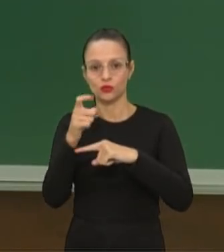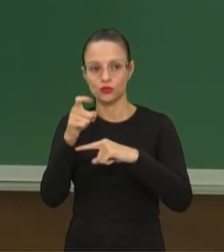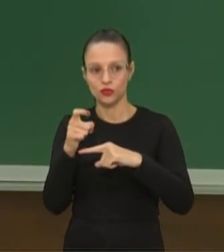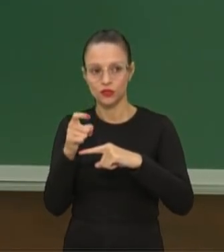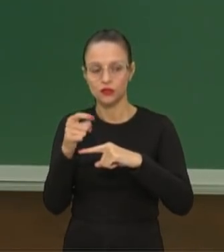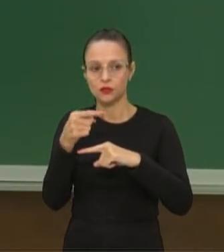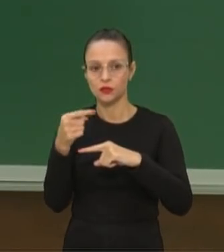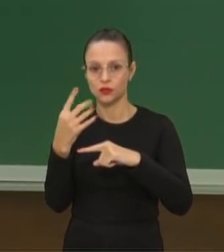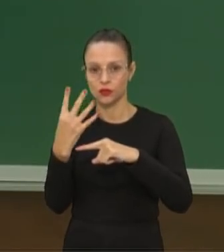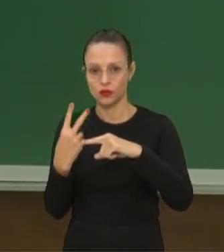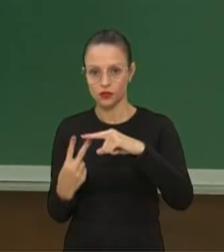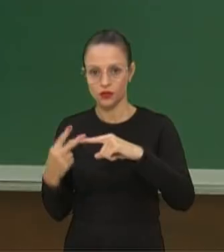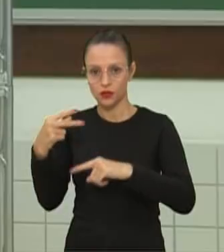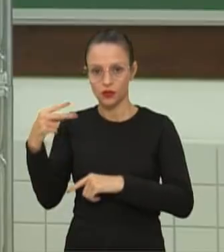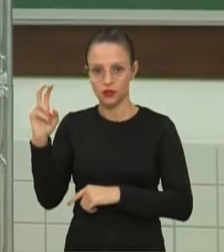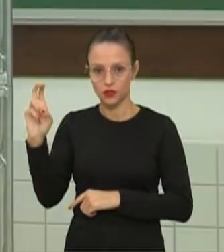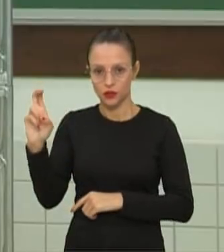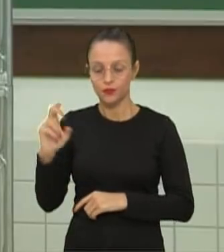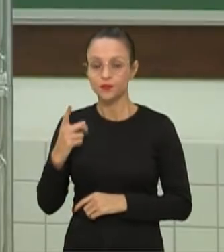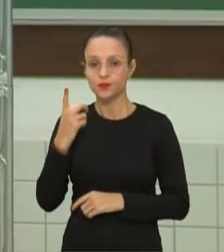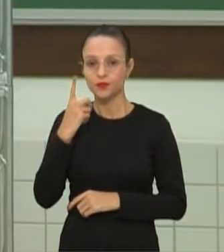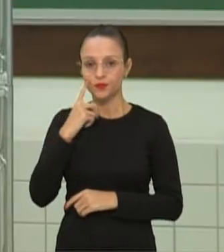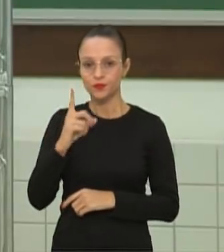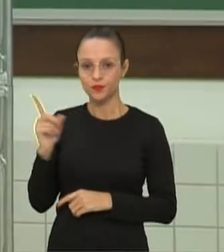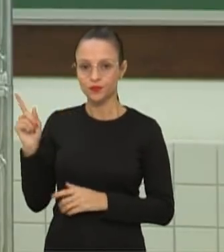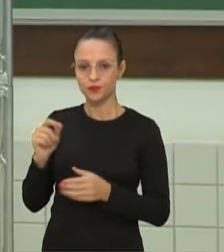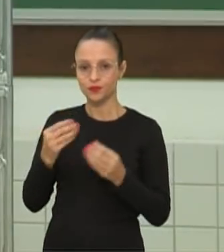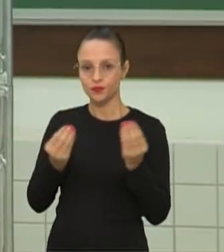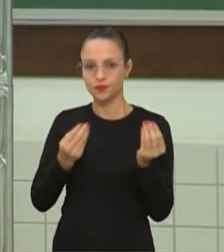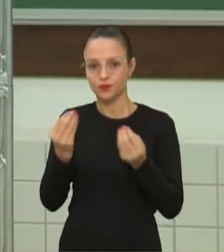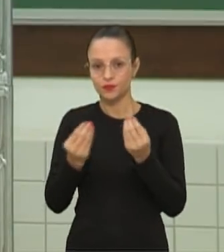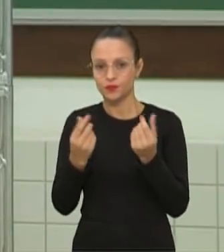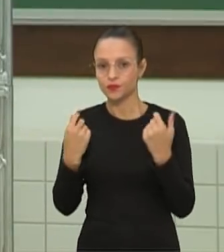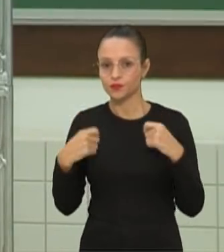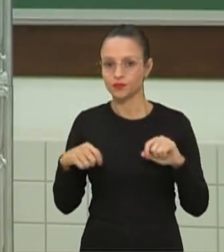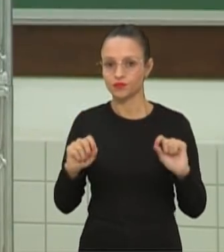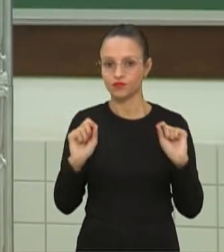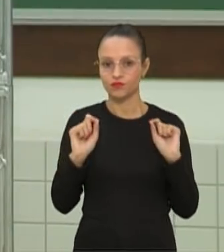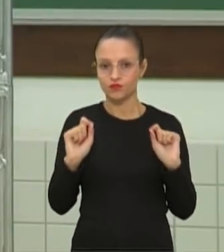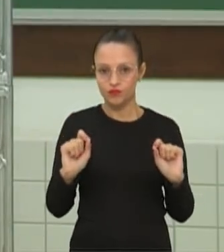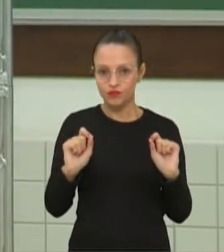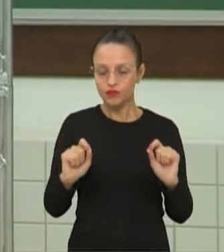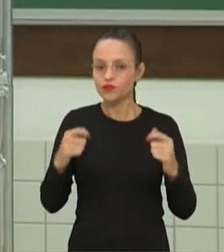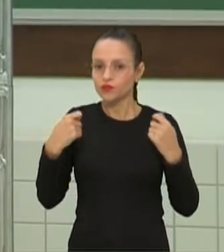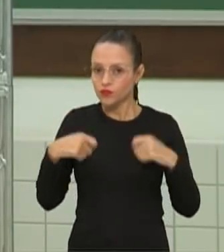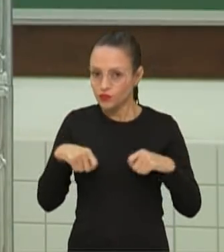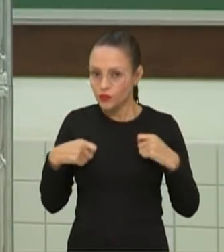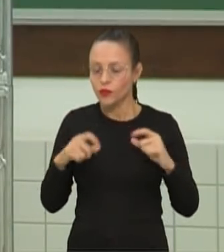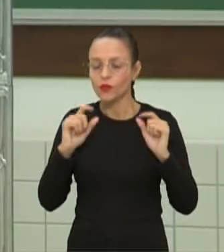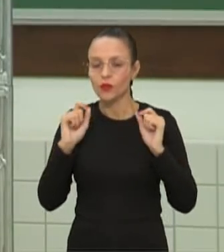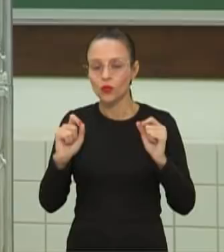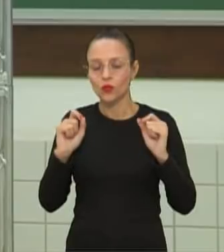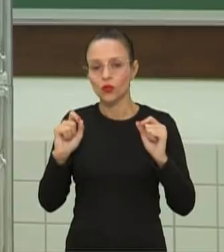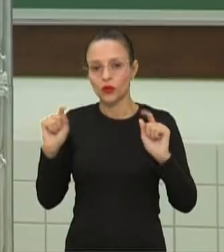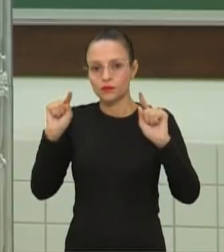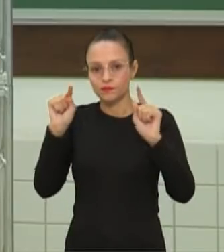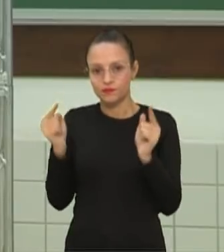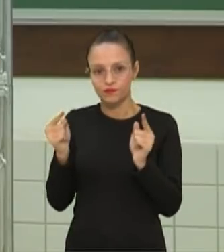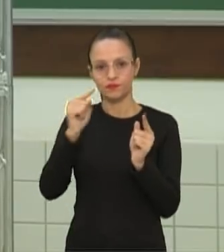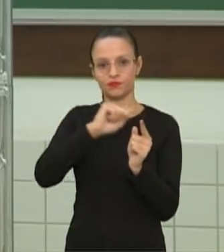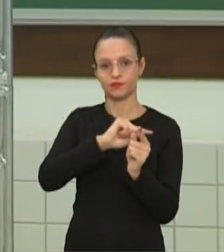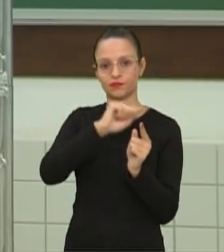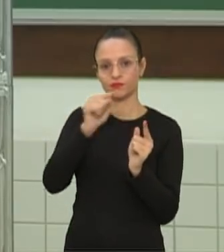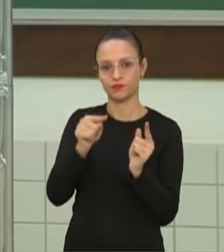a 5, certo? Para a gente poder fazer esse exercício, o que é necessário? É necessário a gente usar a propriedade distributiva.